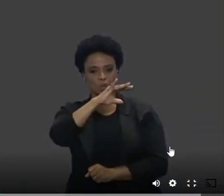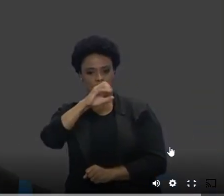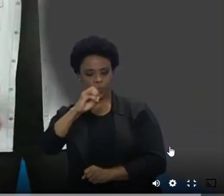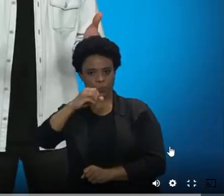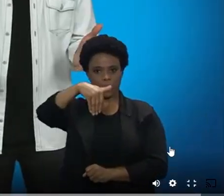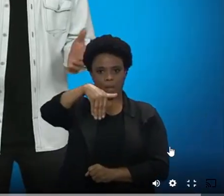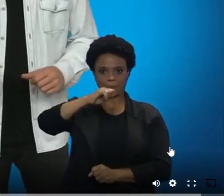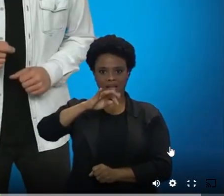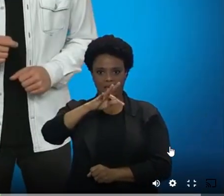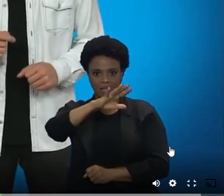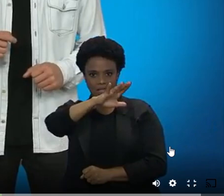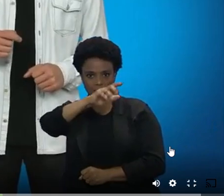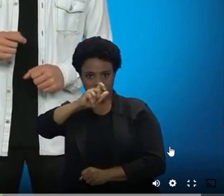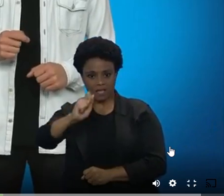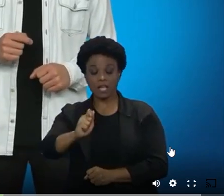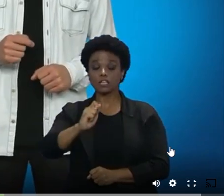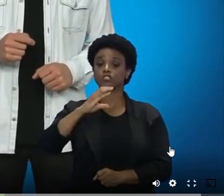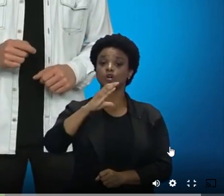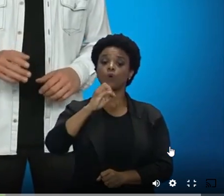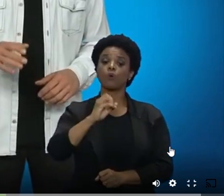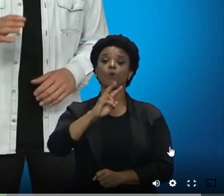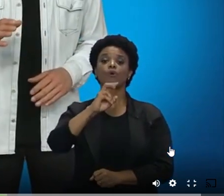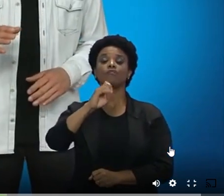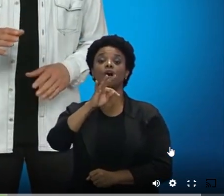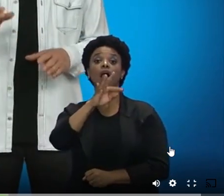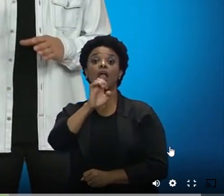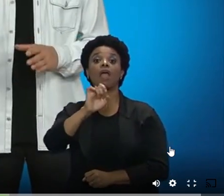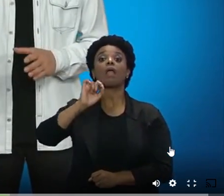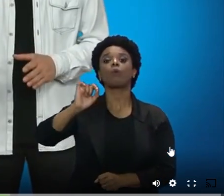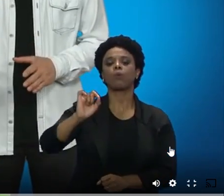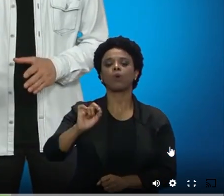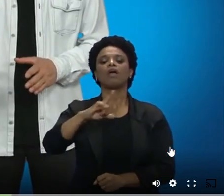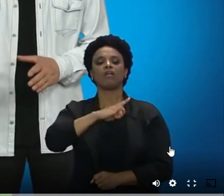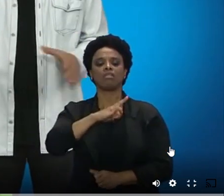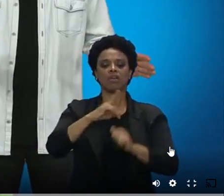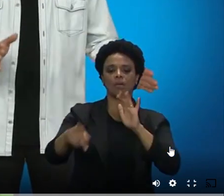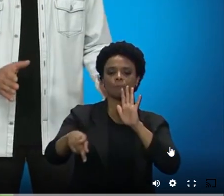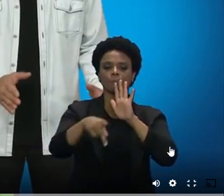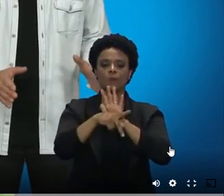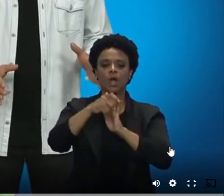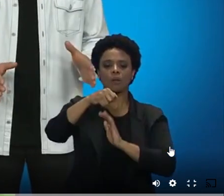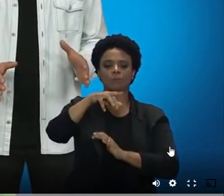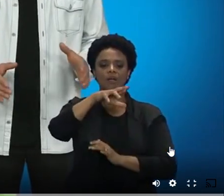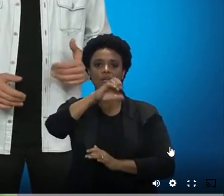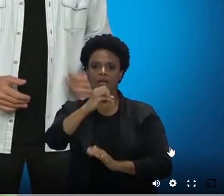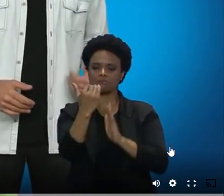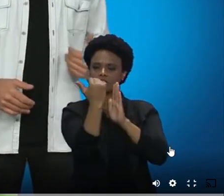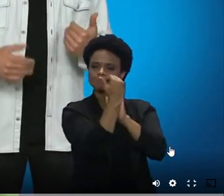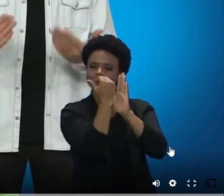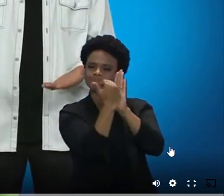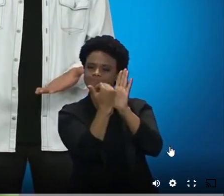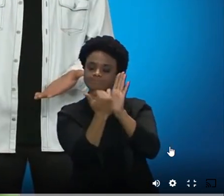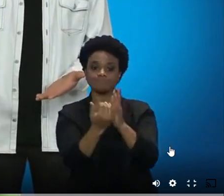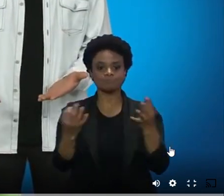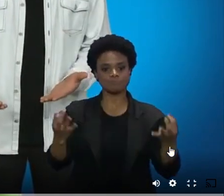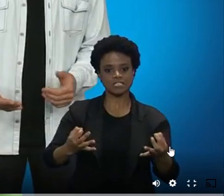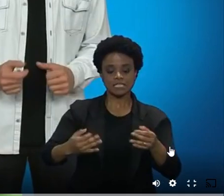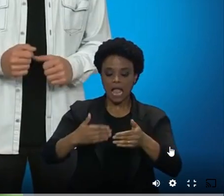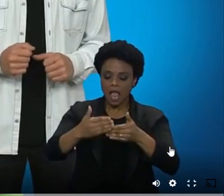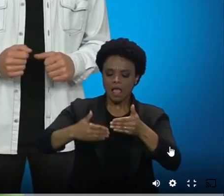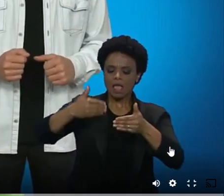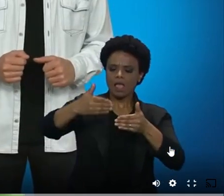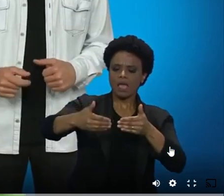covalentes. Atualmente, os mineralogistas adotam a composição química dos minerais para classificá-los. Com o avanço dos